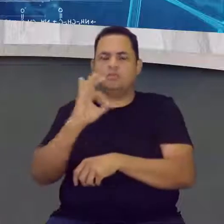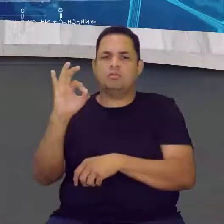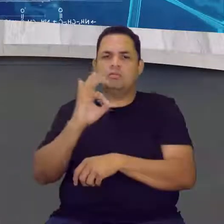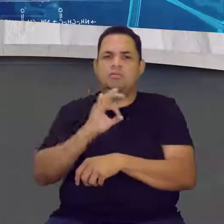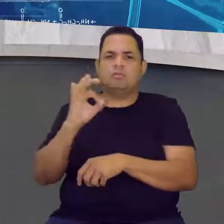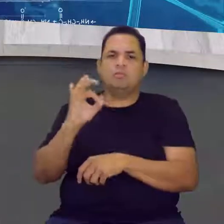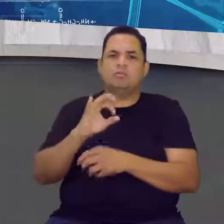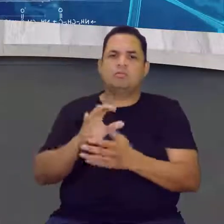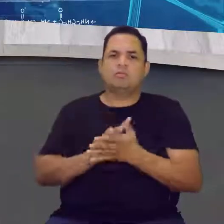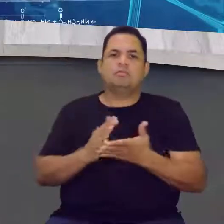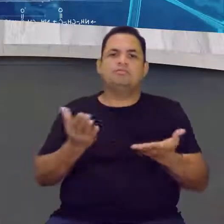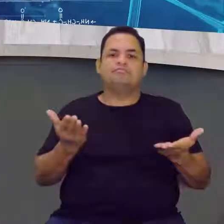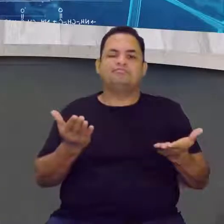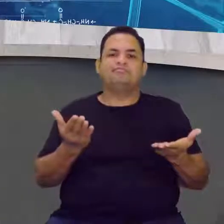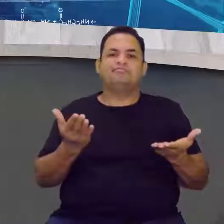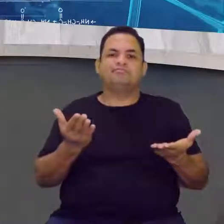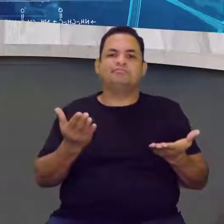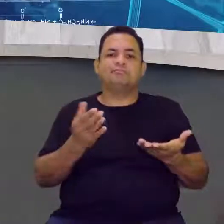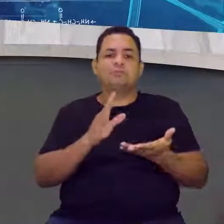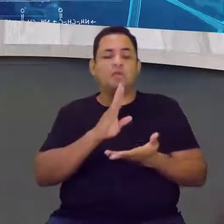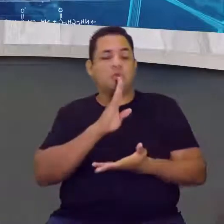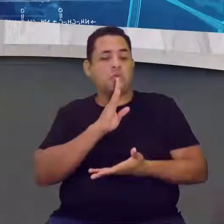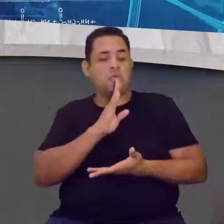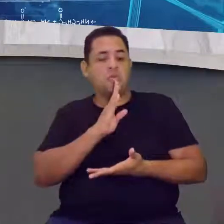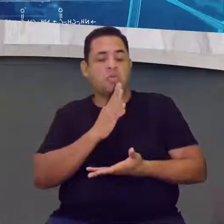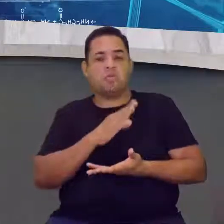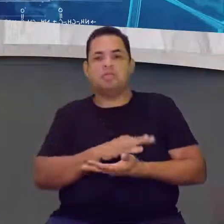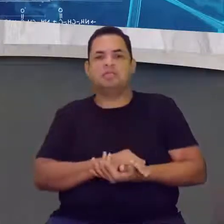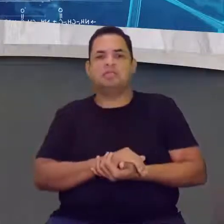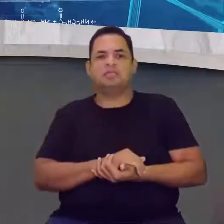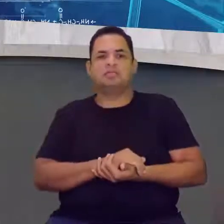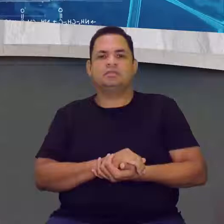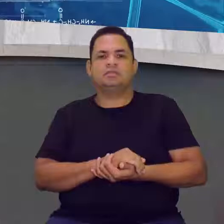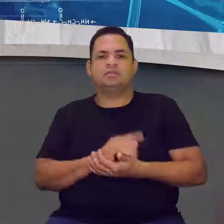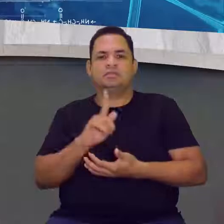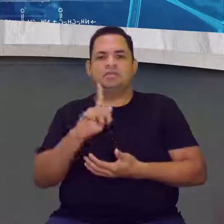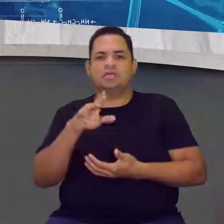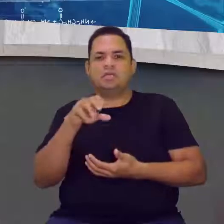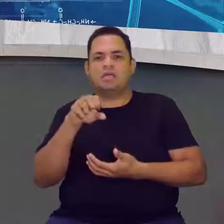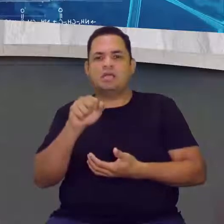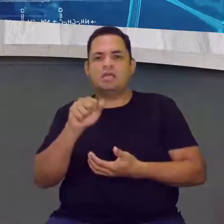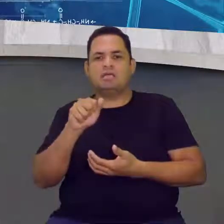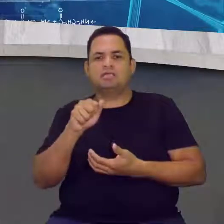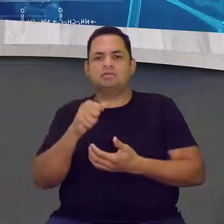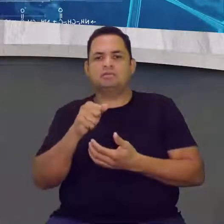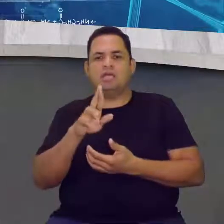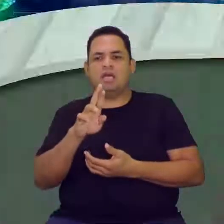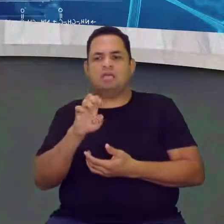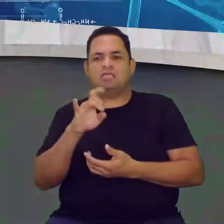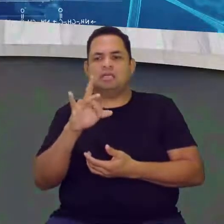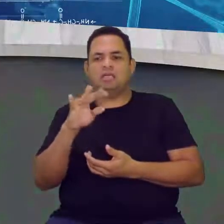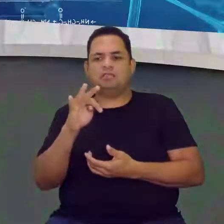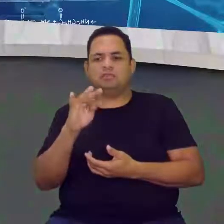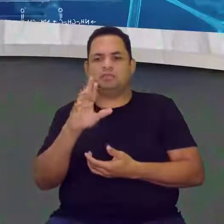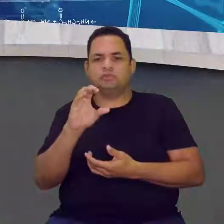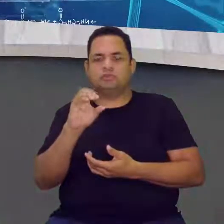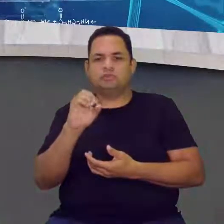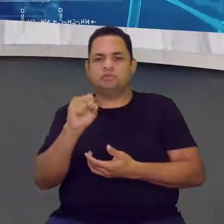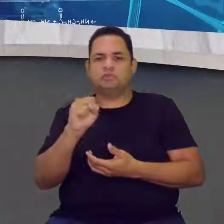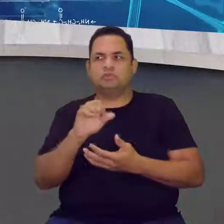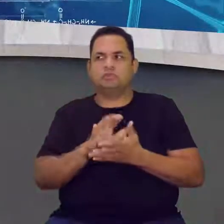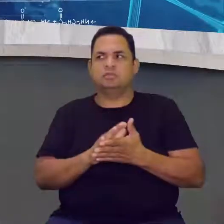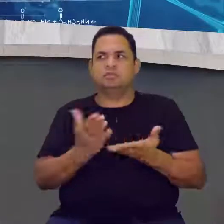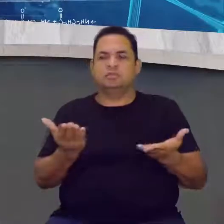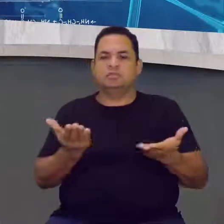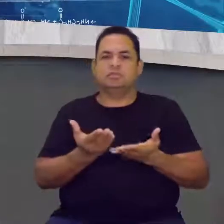1%. Tanto que eles são conhecidos como gases rastros. Os gases rastros,